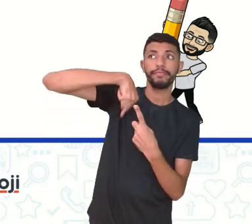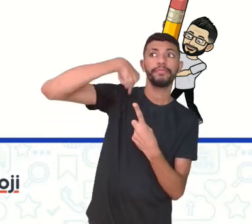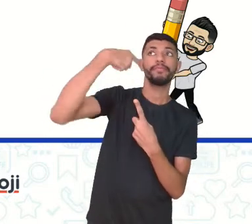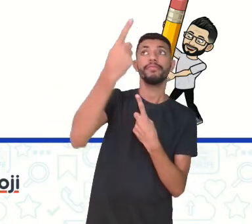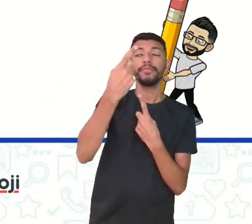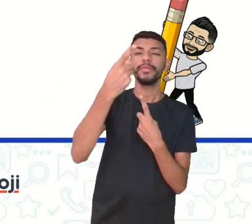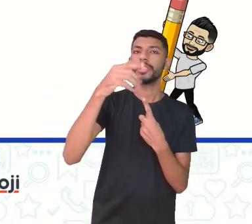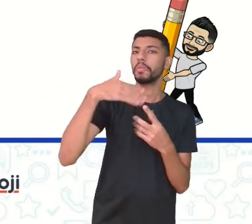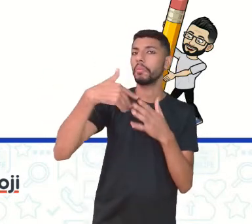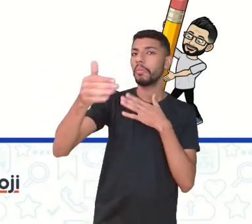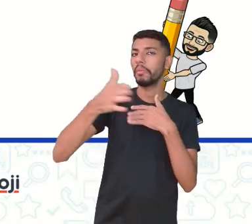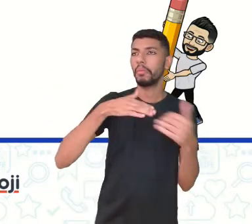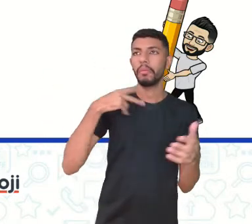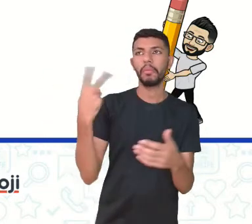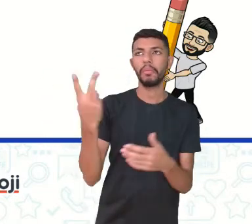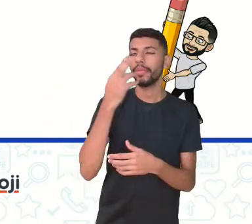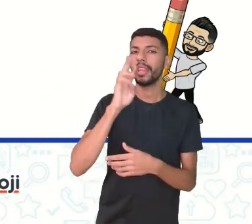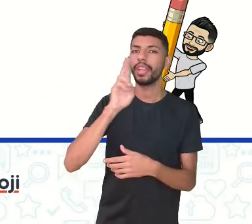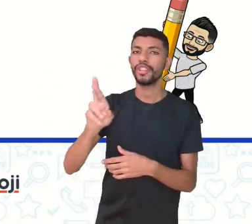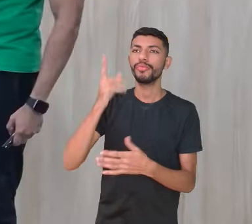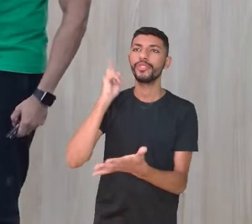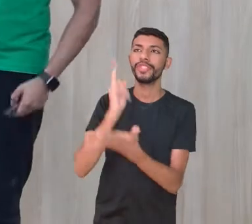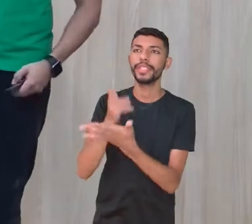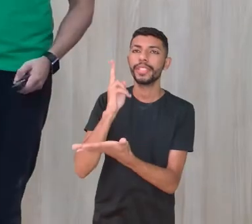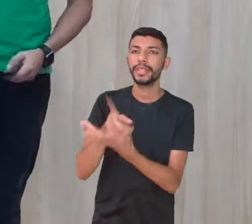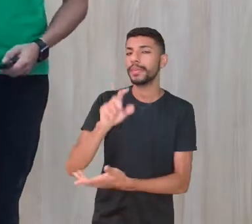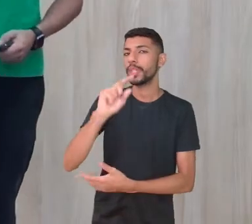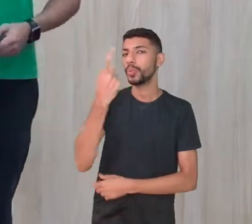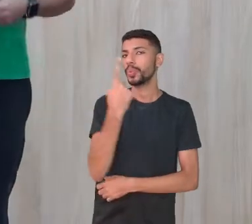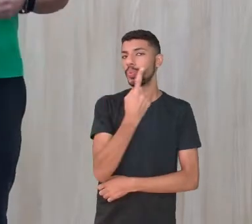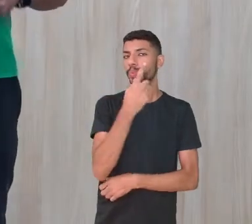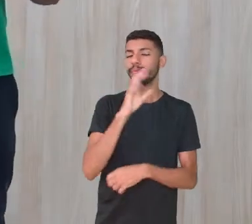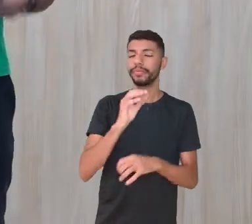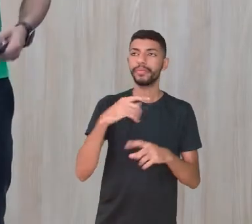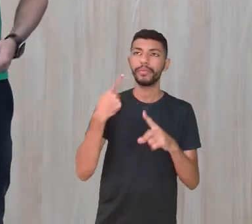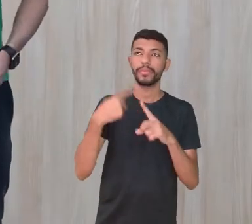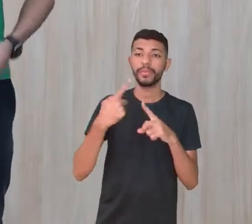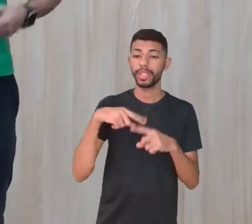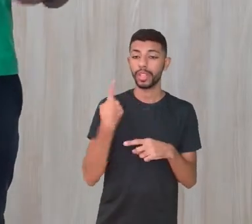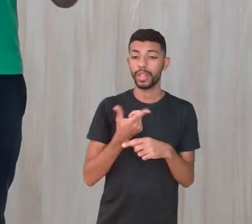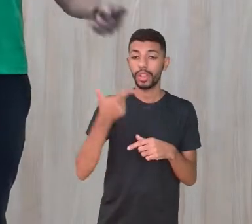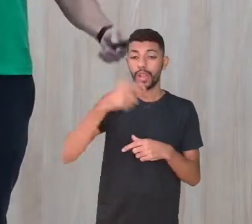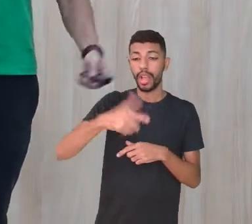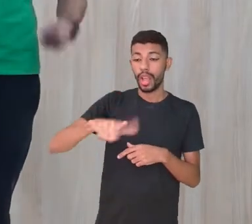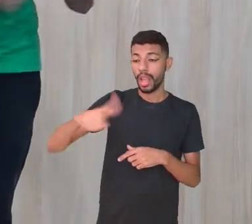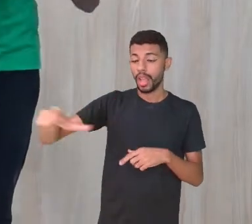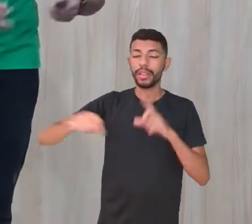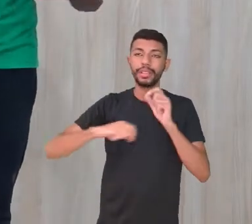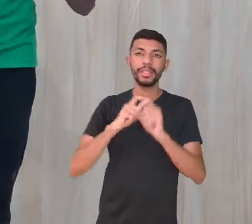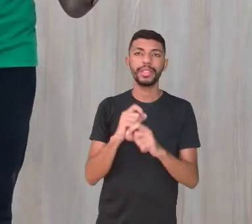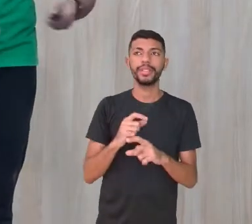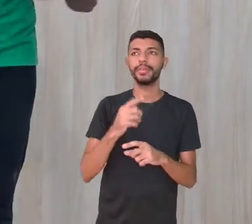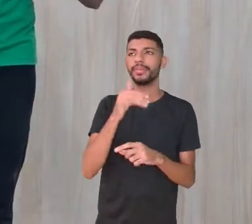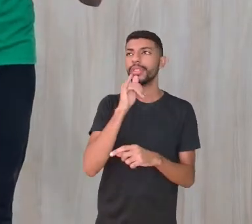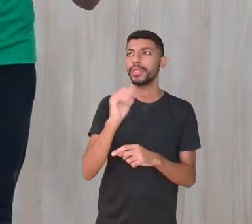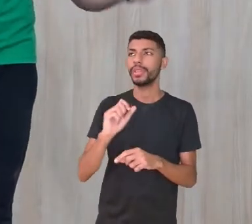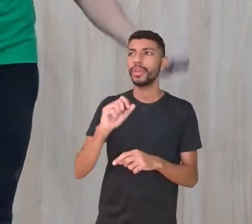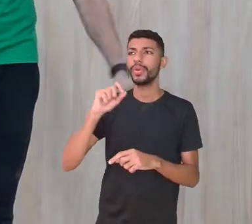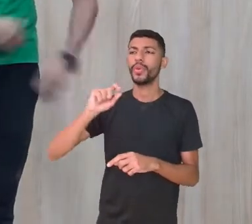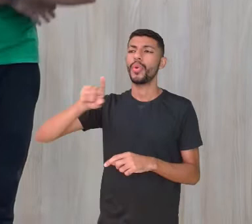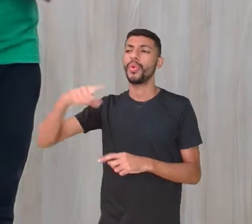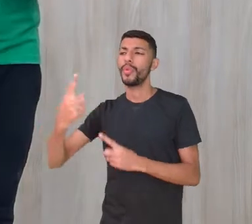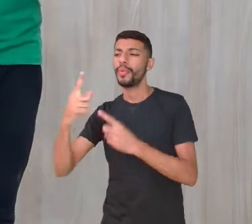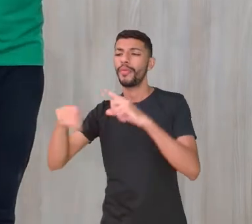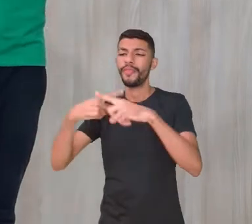valor do expoente, o resultado vai dar igual a 1, porque a gente vai repetir aí o 1 8 vezes, então 1 vezes 1 vezes